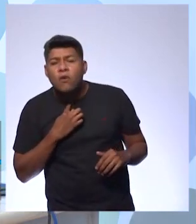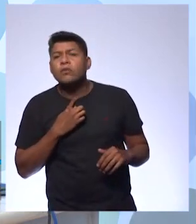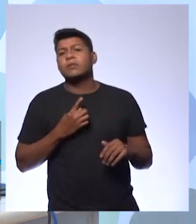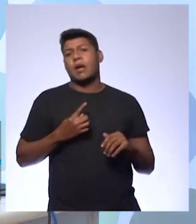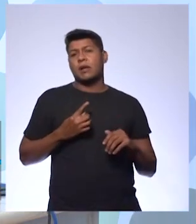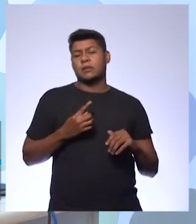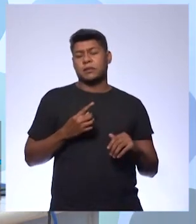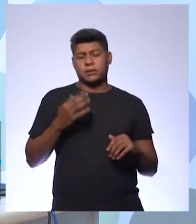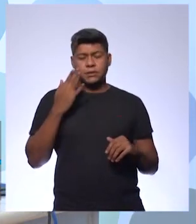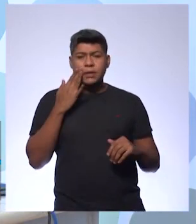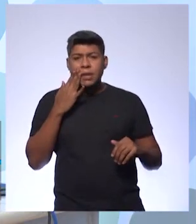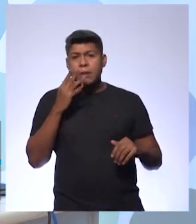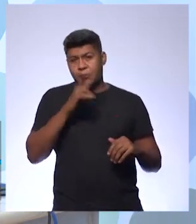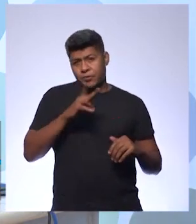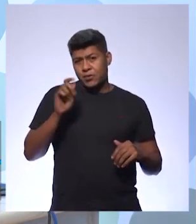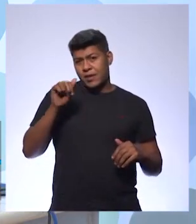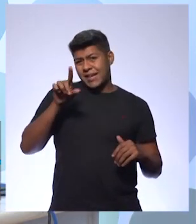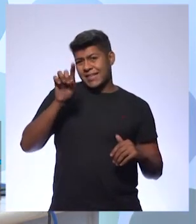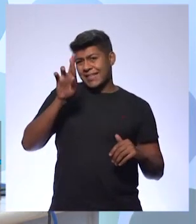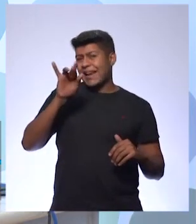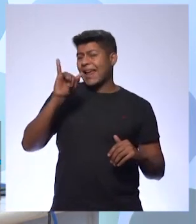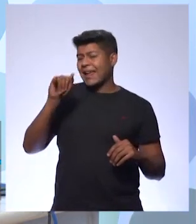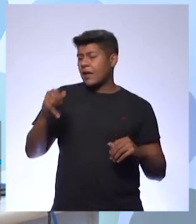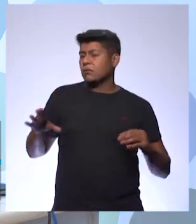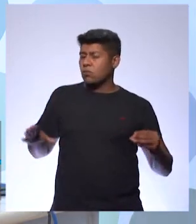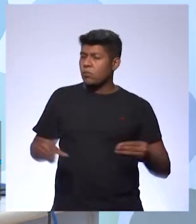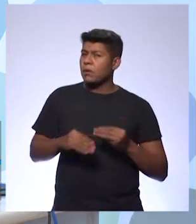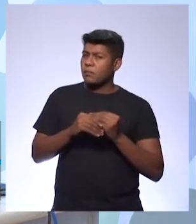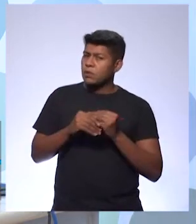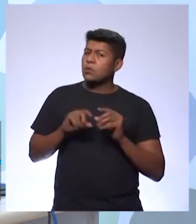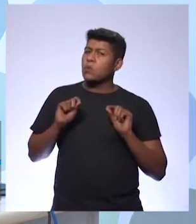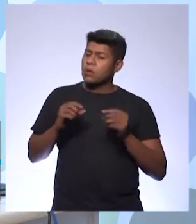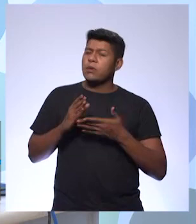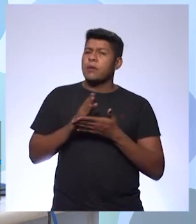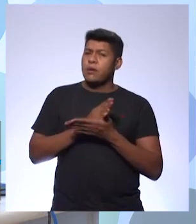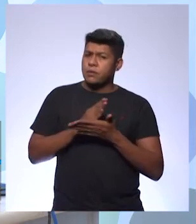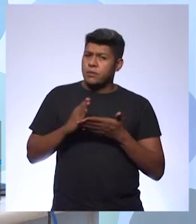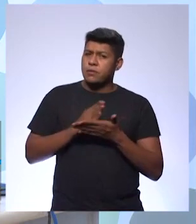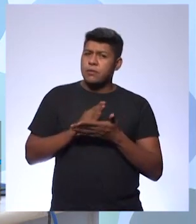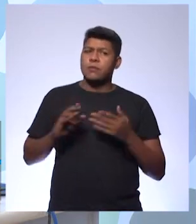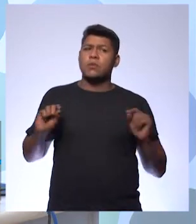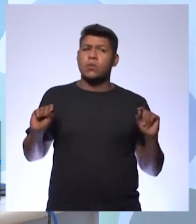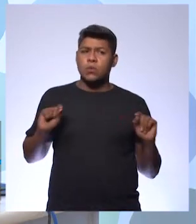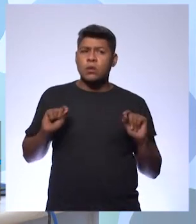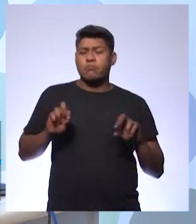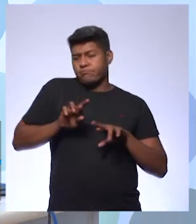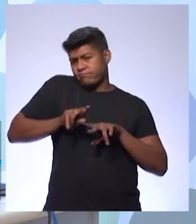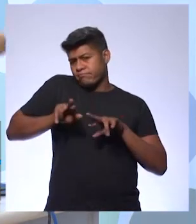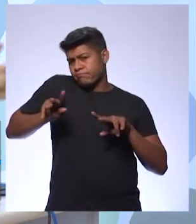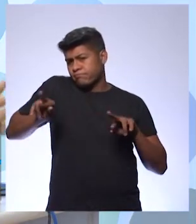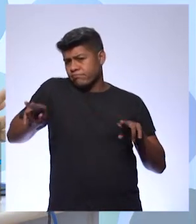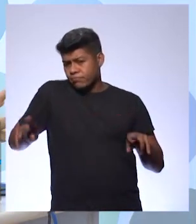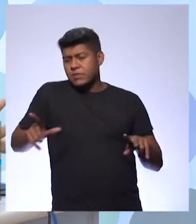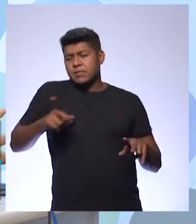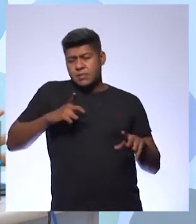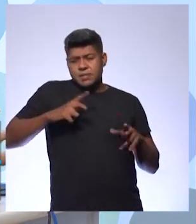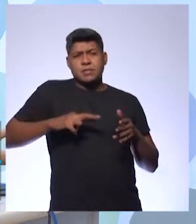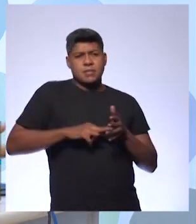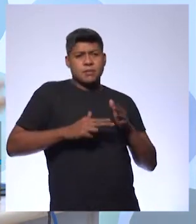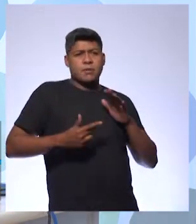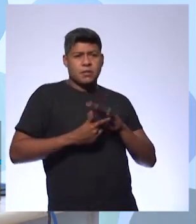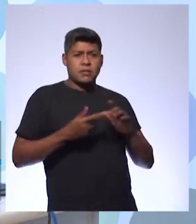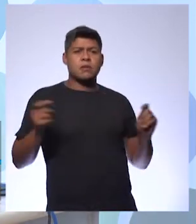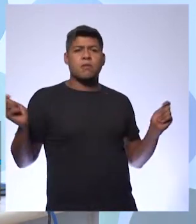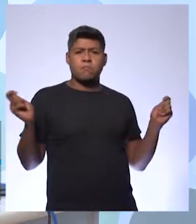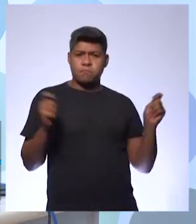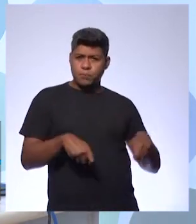intencionalidade. Embora a professora Andréa tenha complementado aqui que muitas vezes há várias interpretações